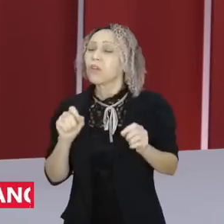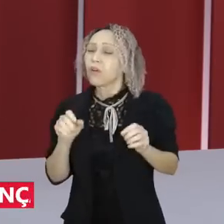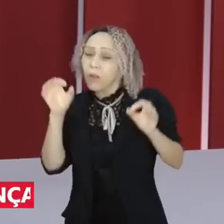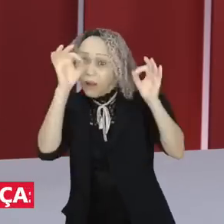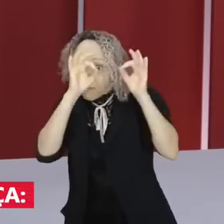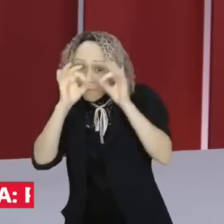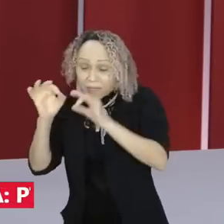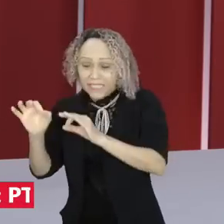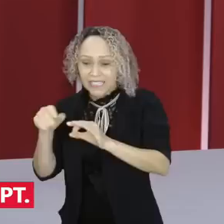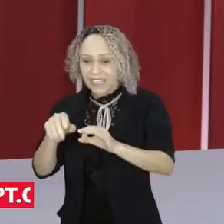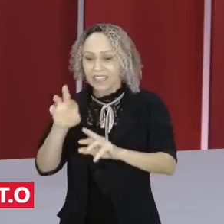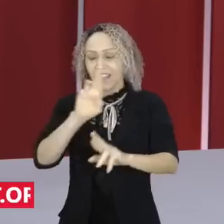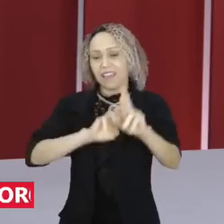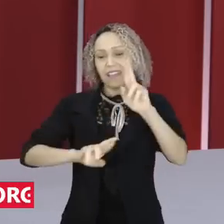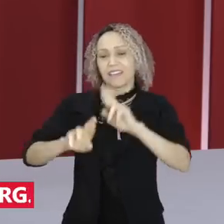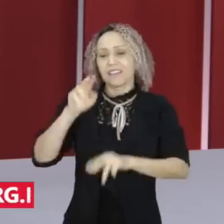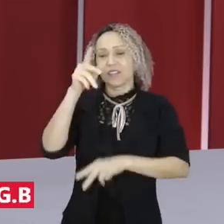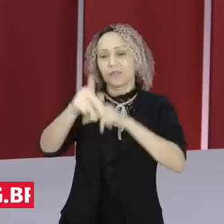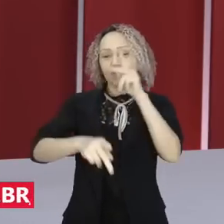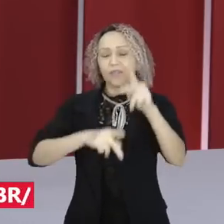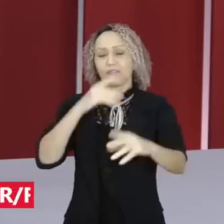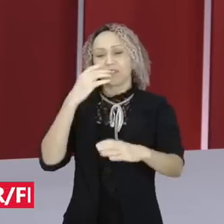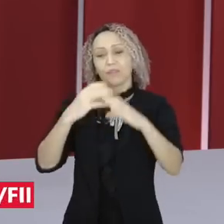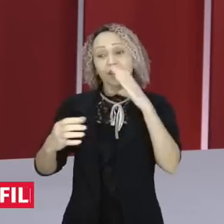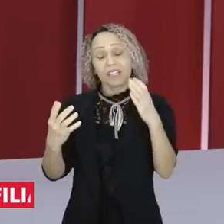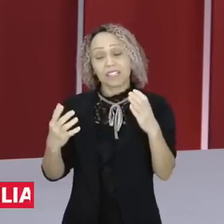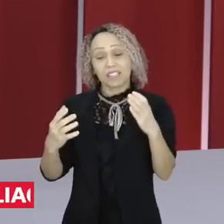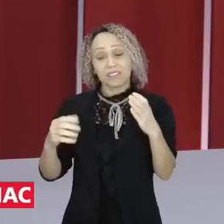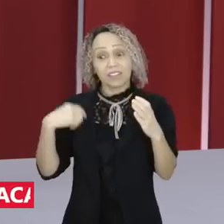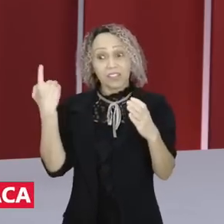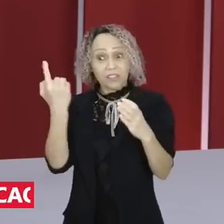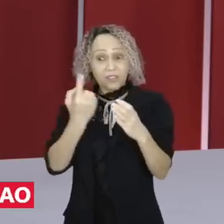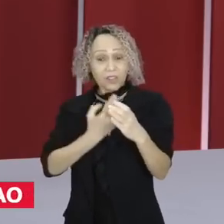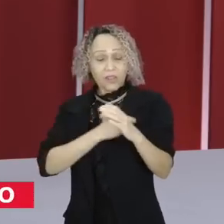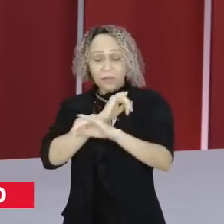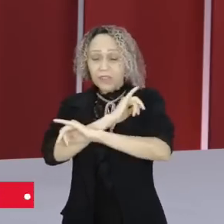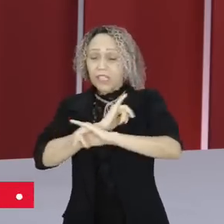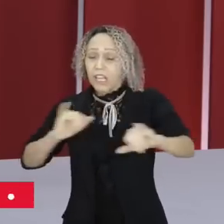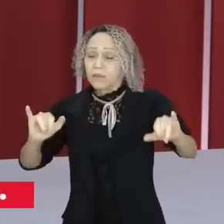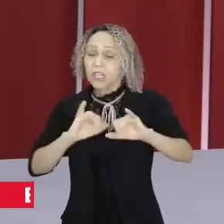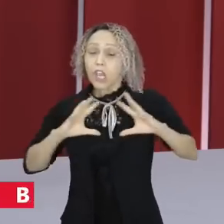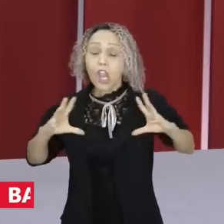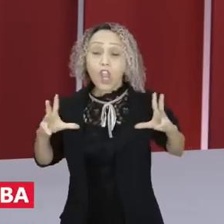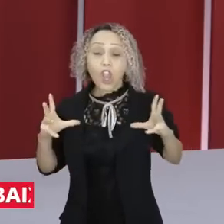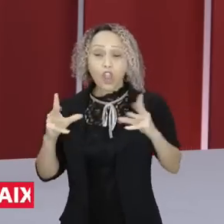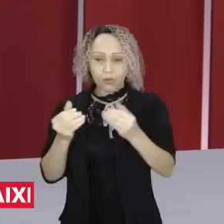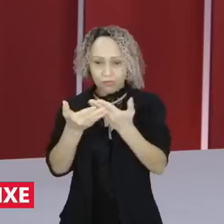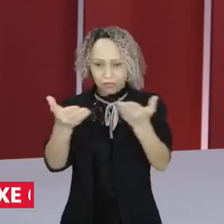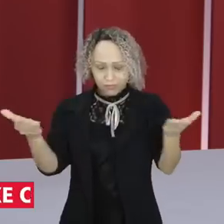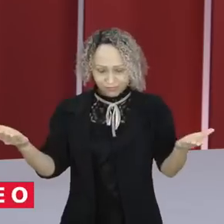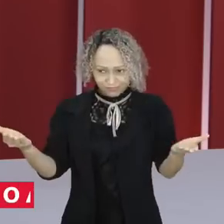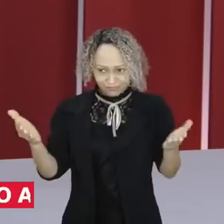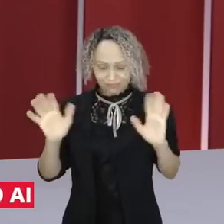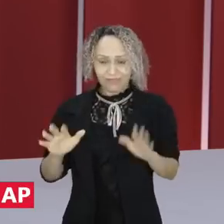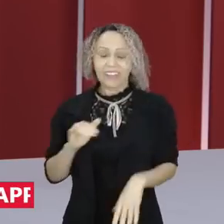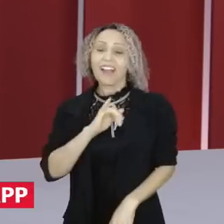momentos aí da transição de governo, que a gente vai transmitir tudo para vocês. Já falei, você começa o dia